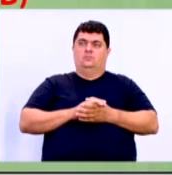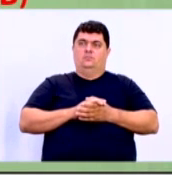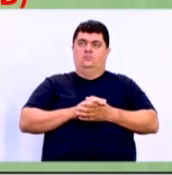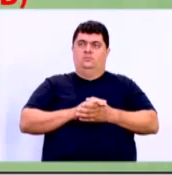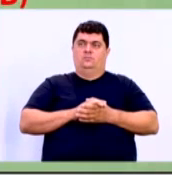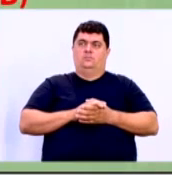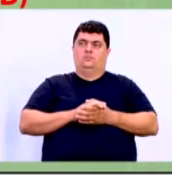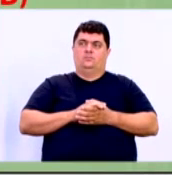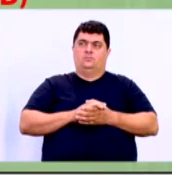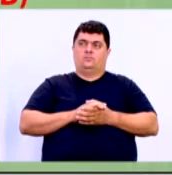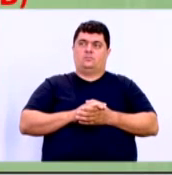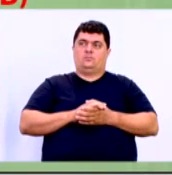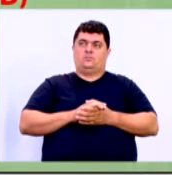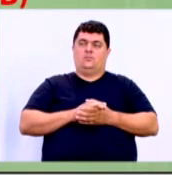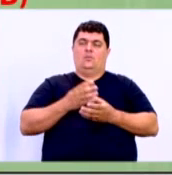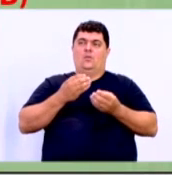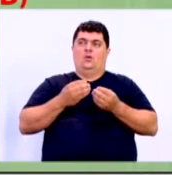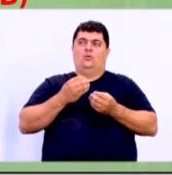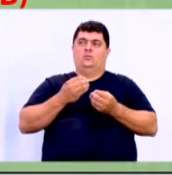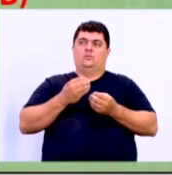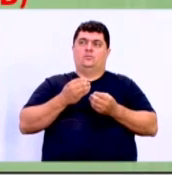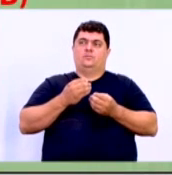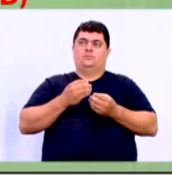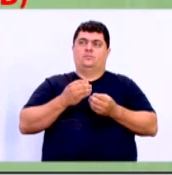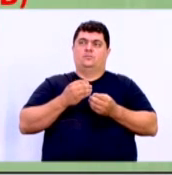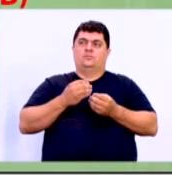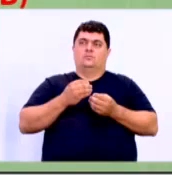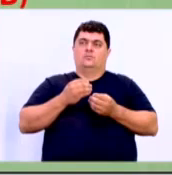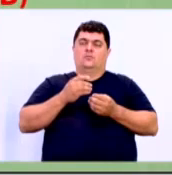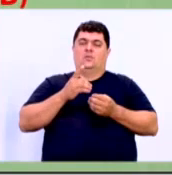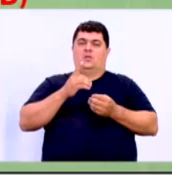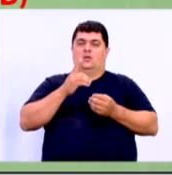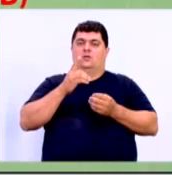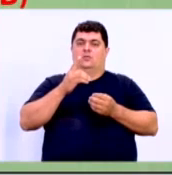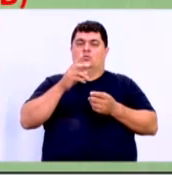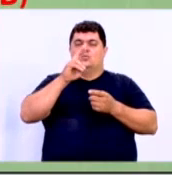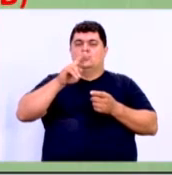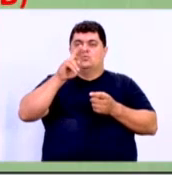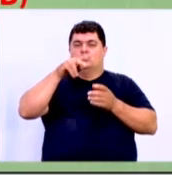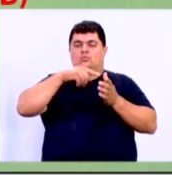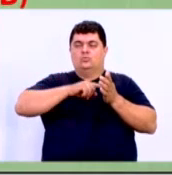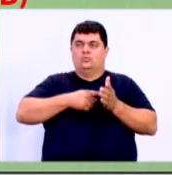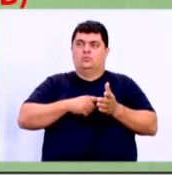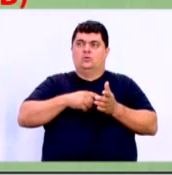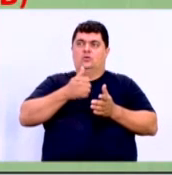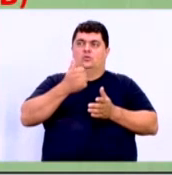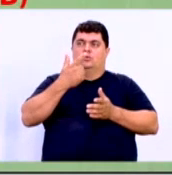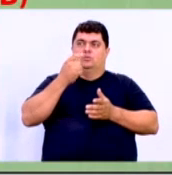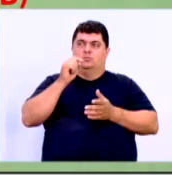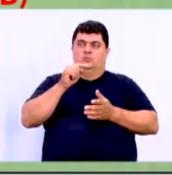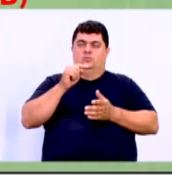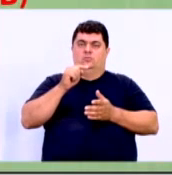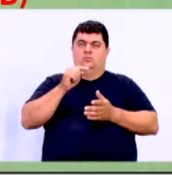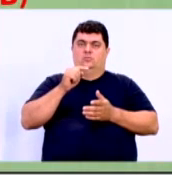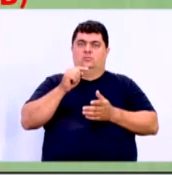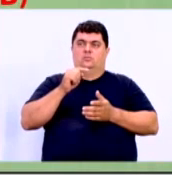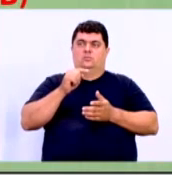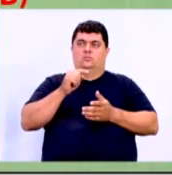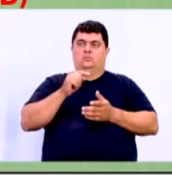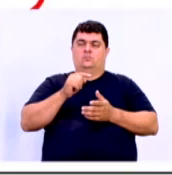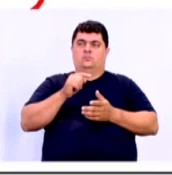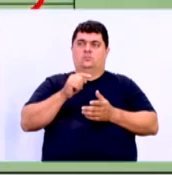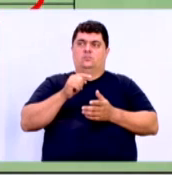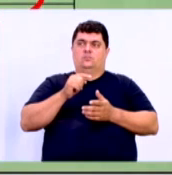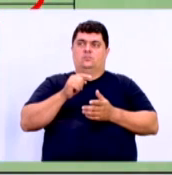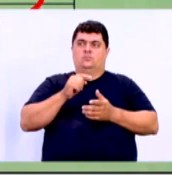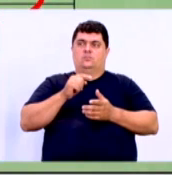Beleza. Como é que funcionou? Depreciação das máquinas. Era 12 mil, certo?